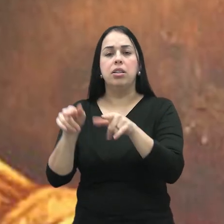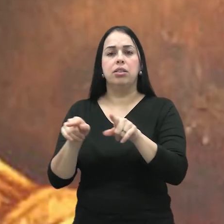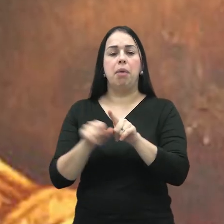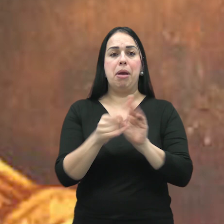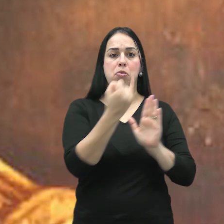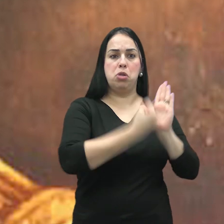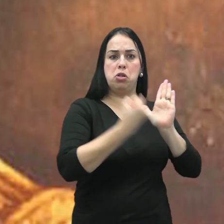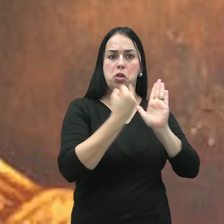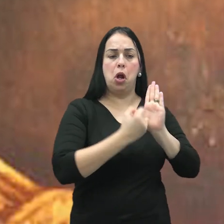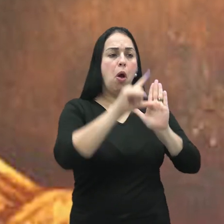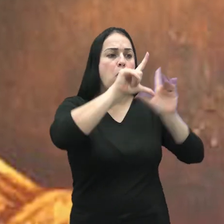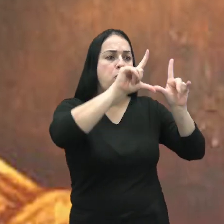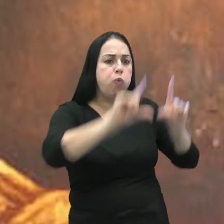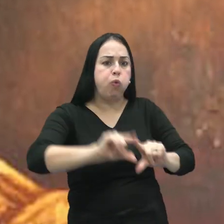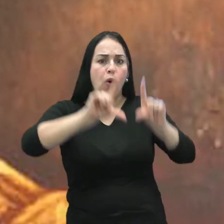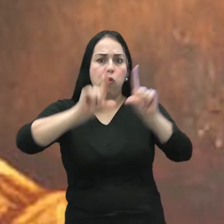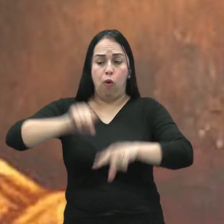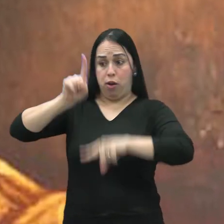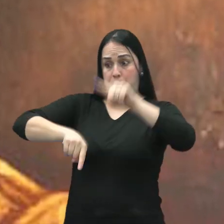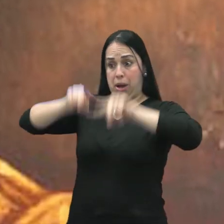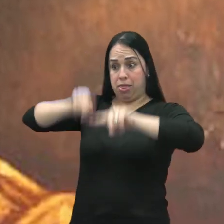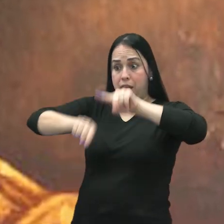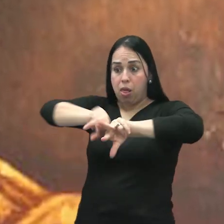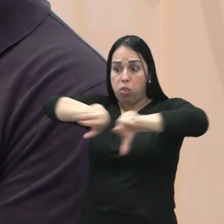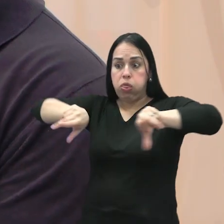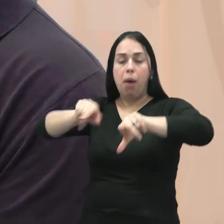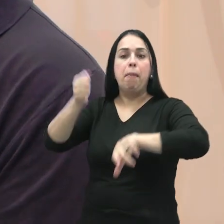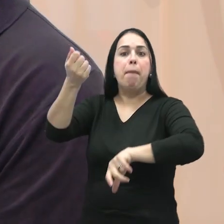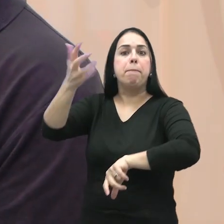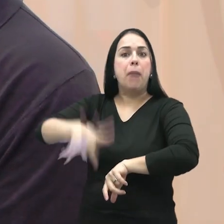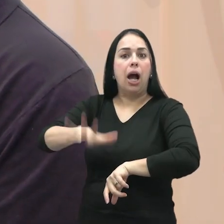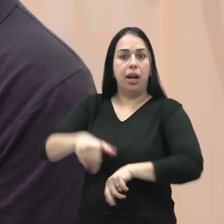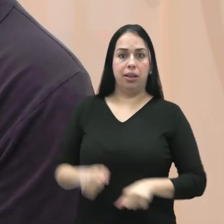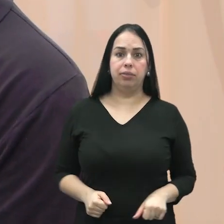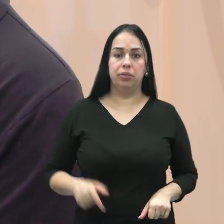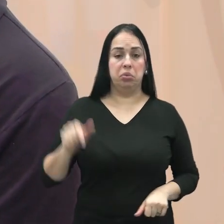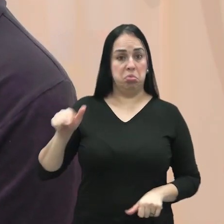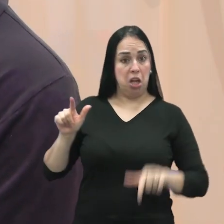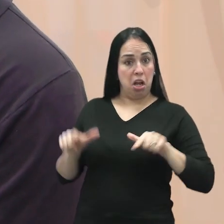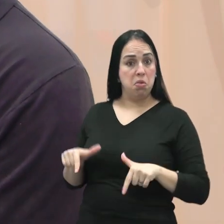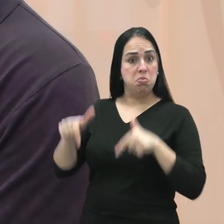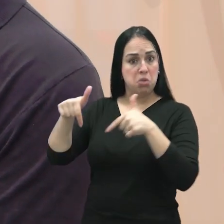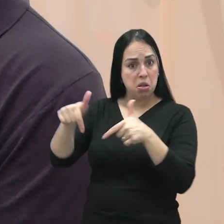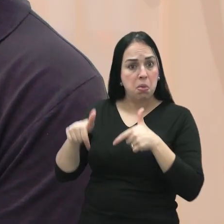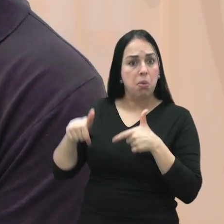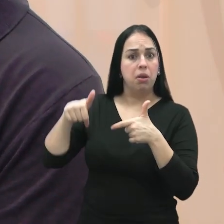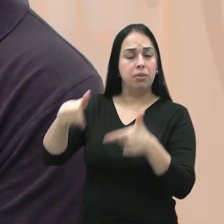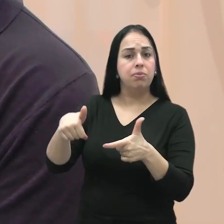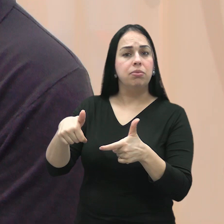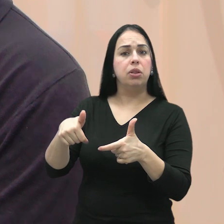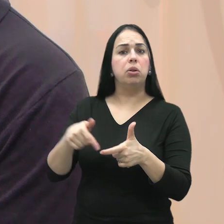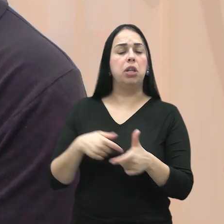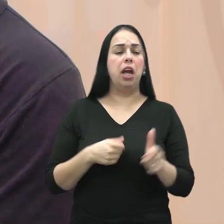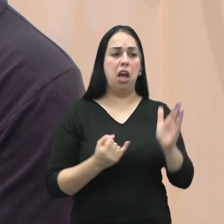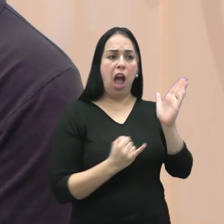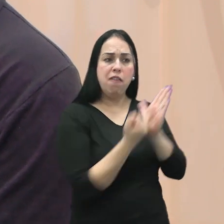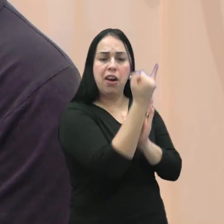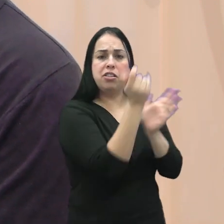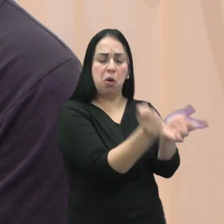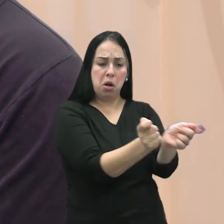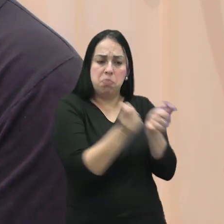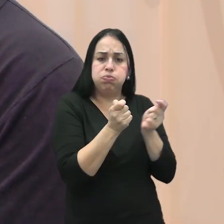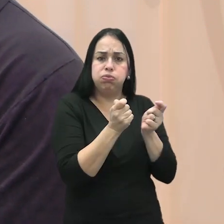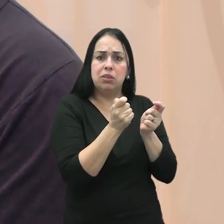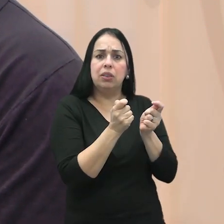Diminuiu os impostos e os preços dos produtos no país. As iniciativas do Floriano foram nesse sentido de conter a